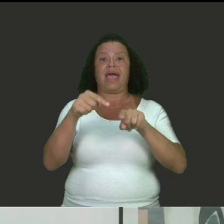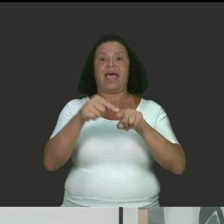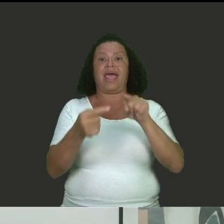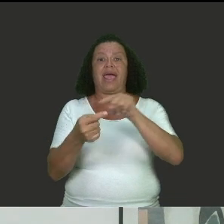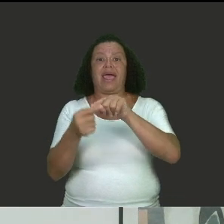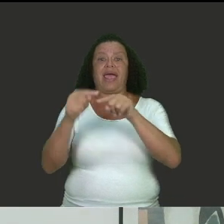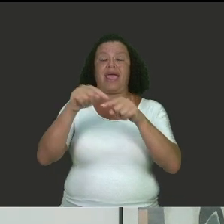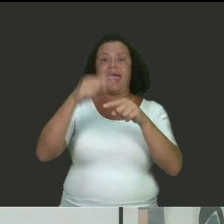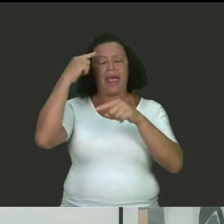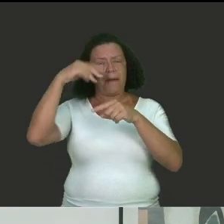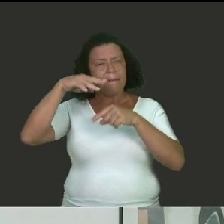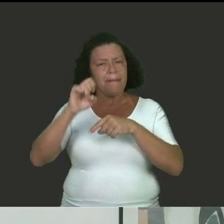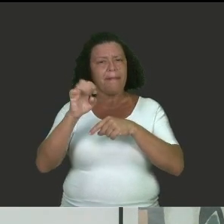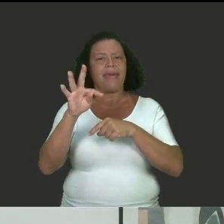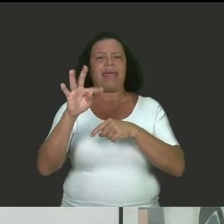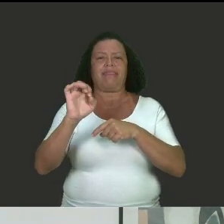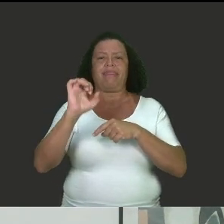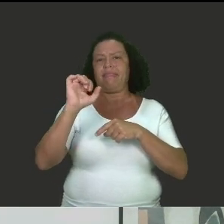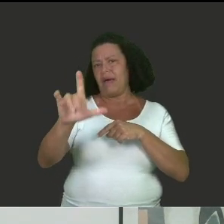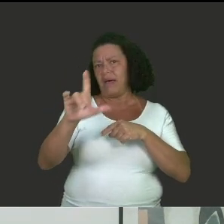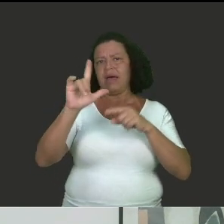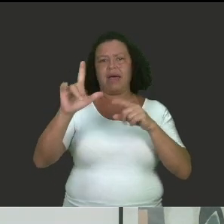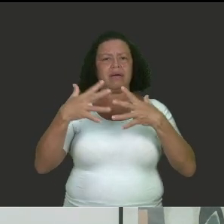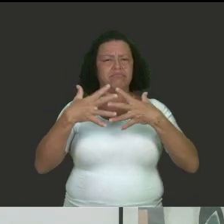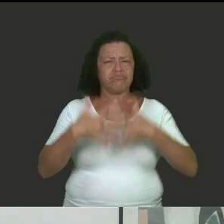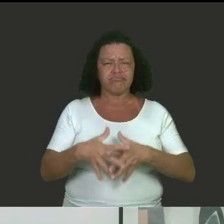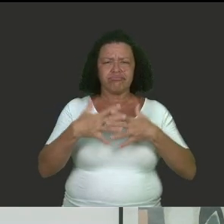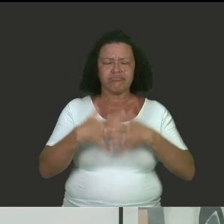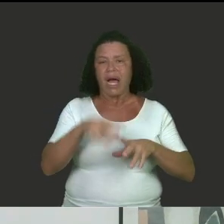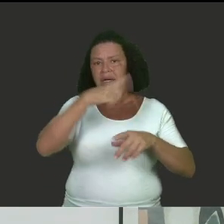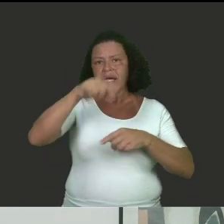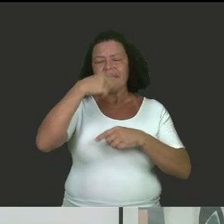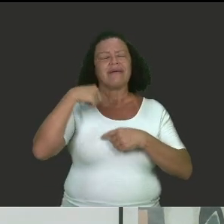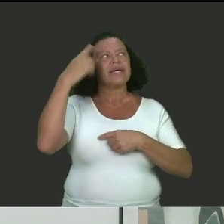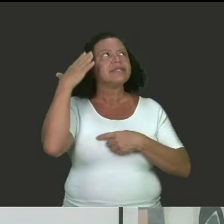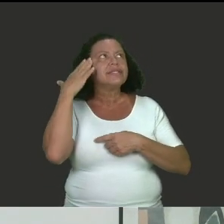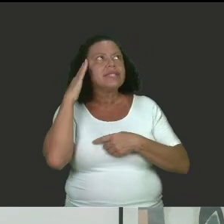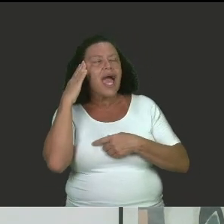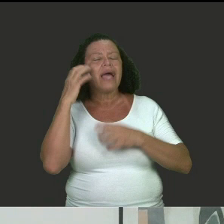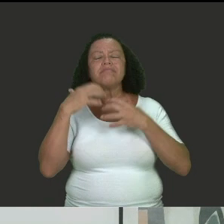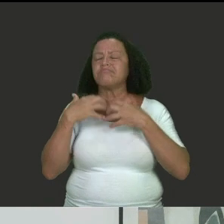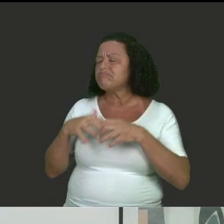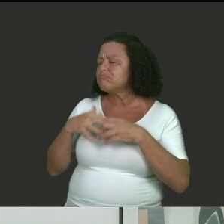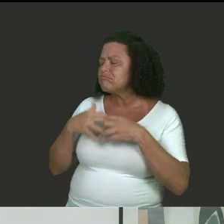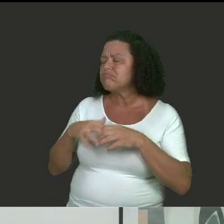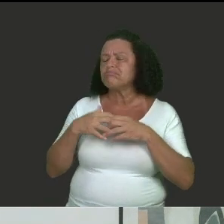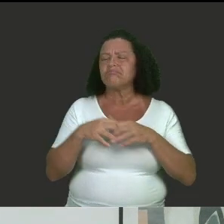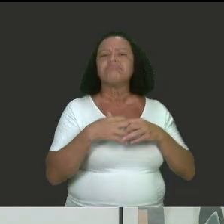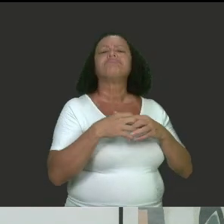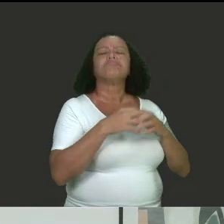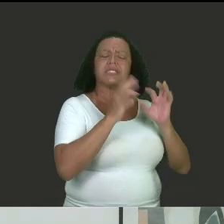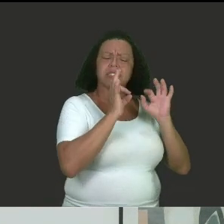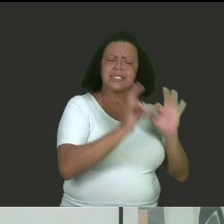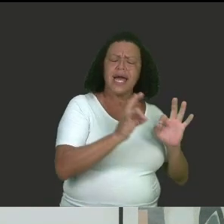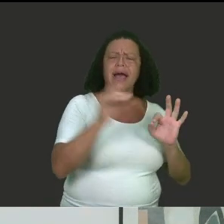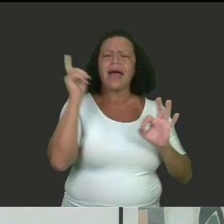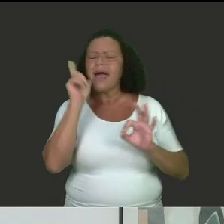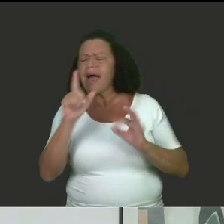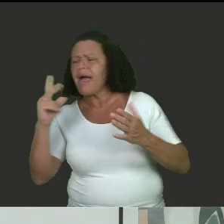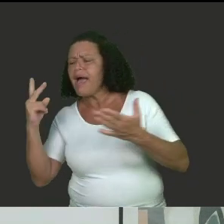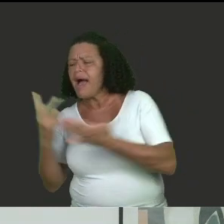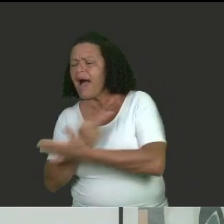mental, é determinar o que você entende que seja certo ou errado e acolher,